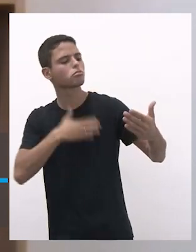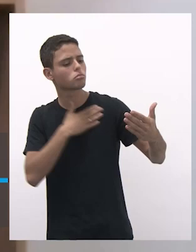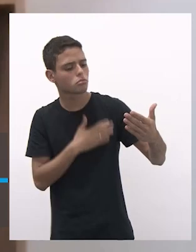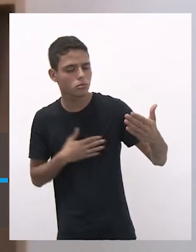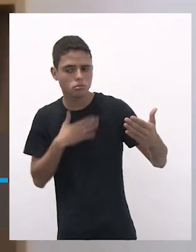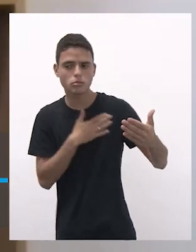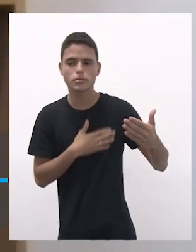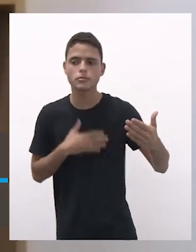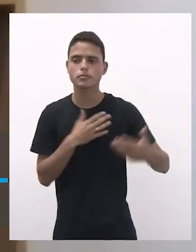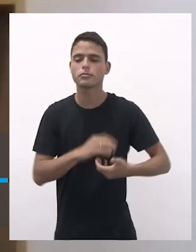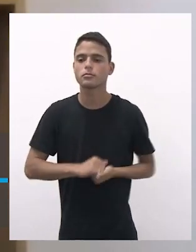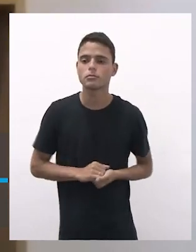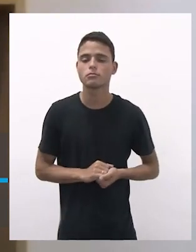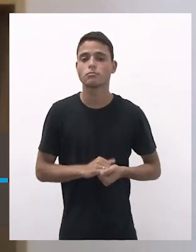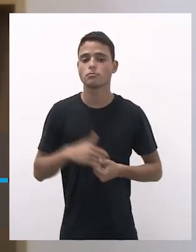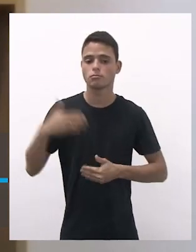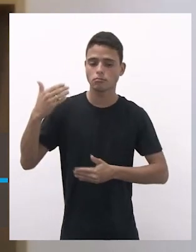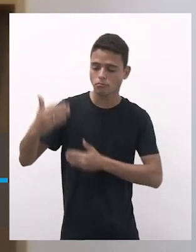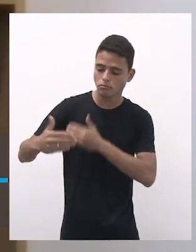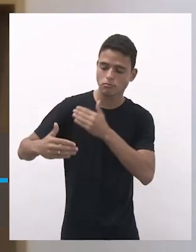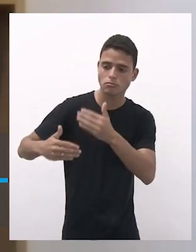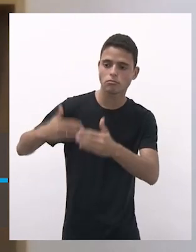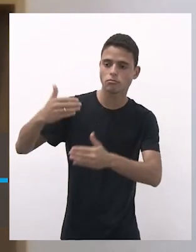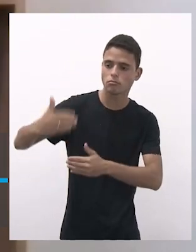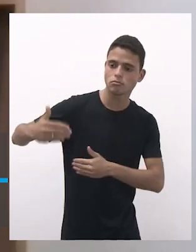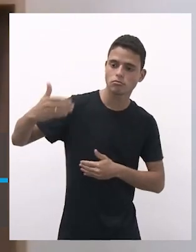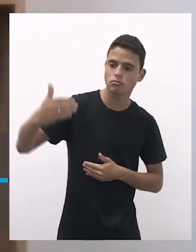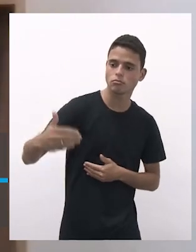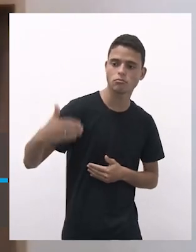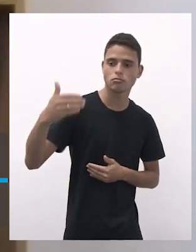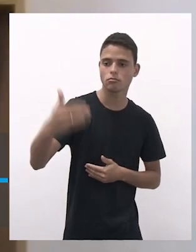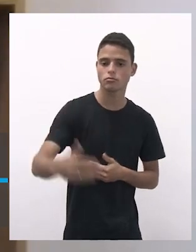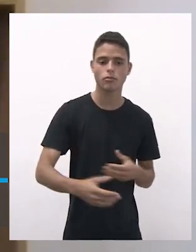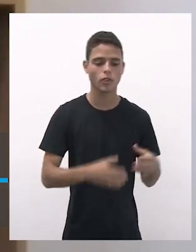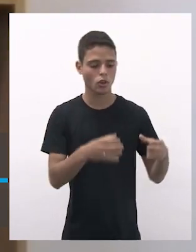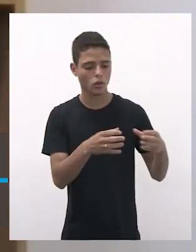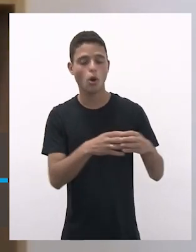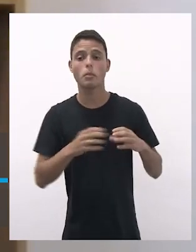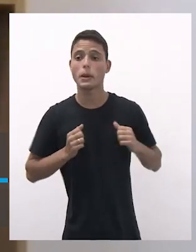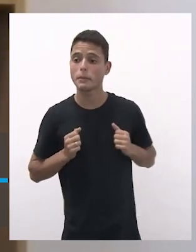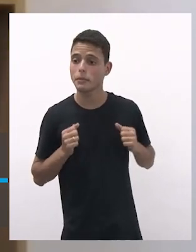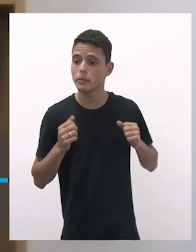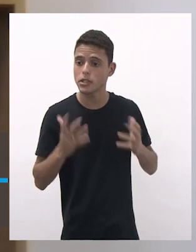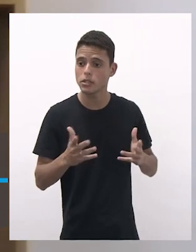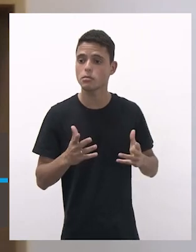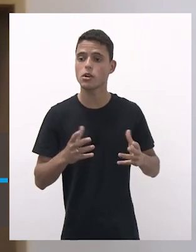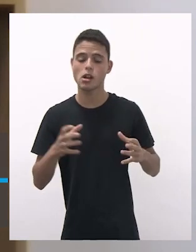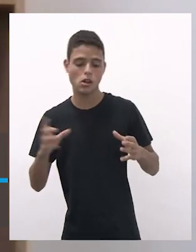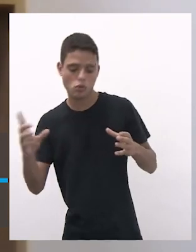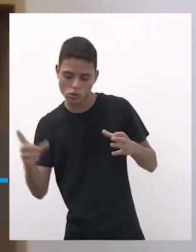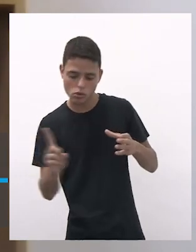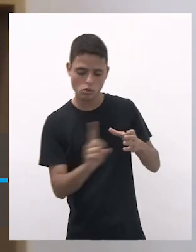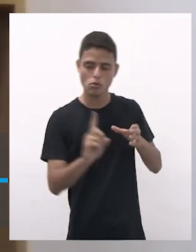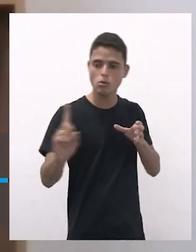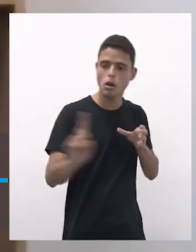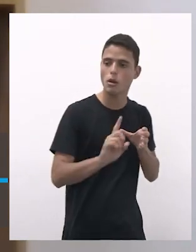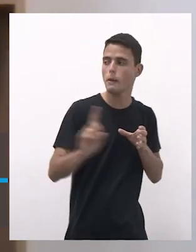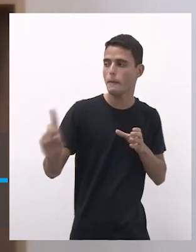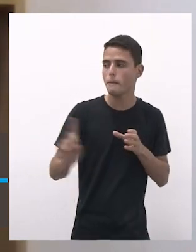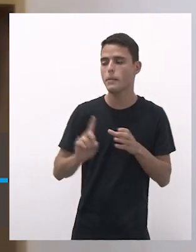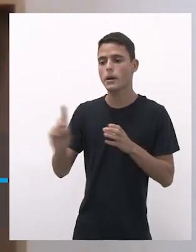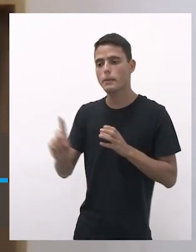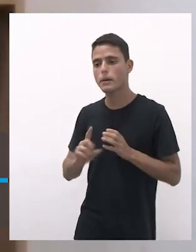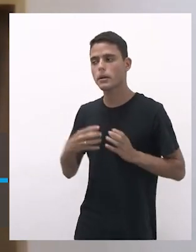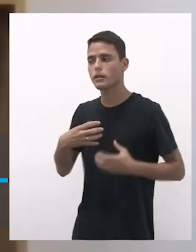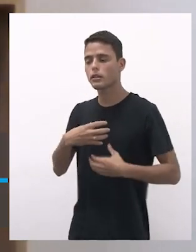ler. Então, na medida em que o clubista vai participando de um encontro, outro, ele vai